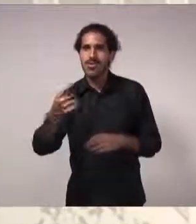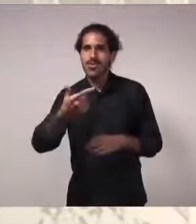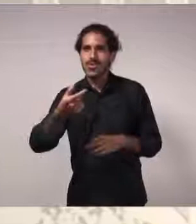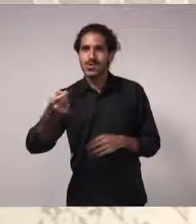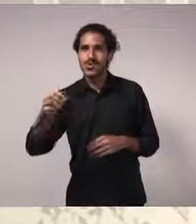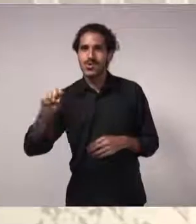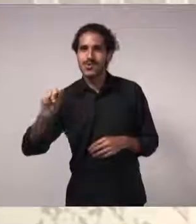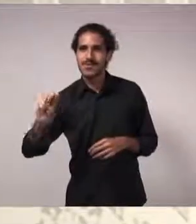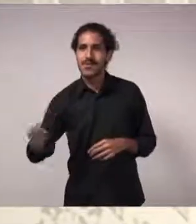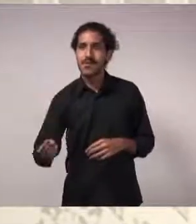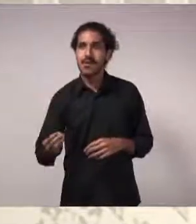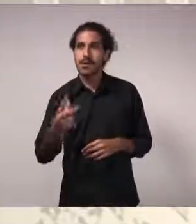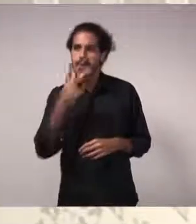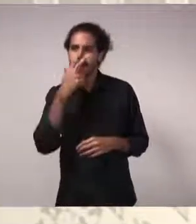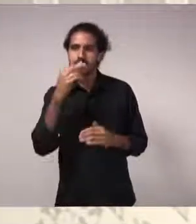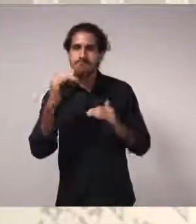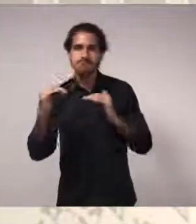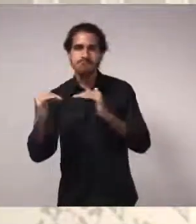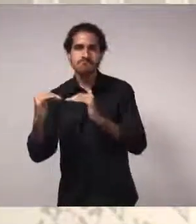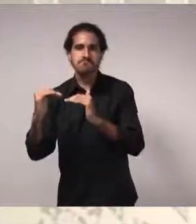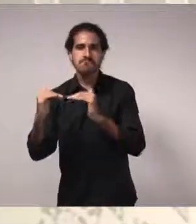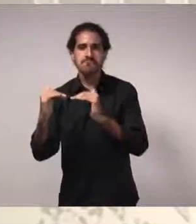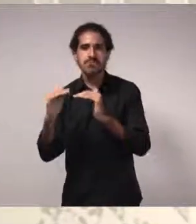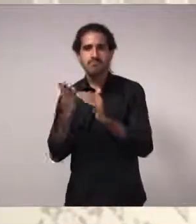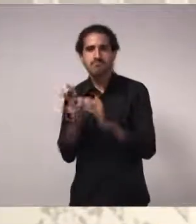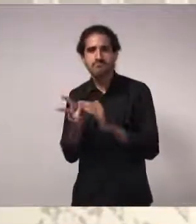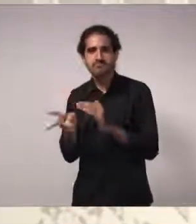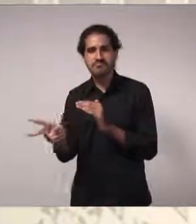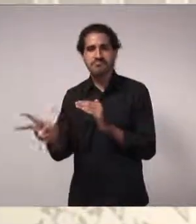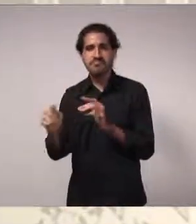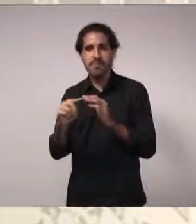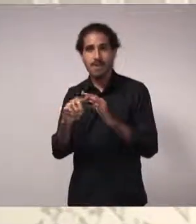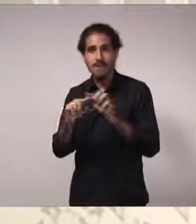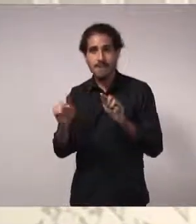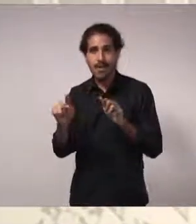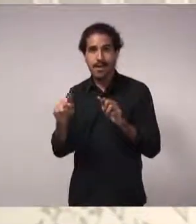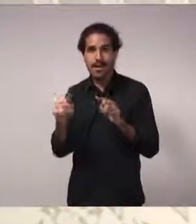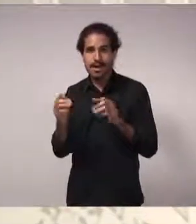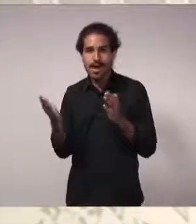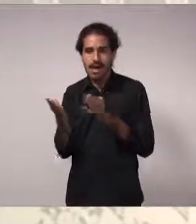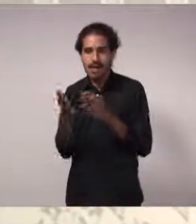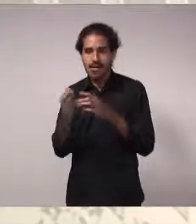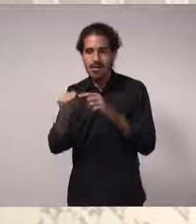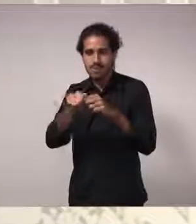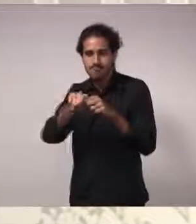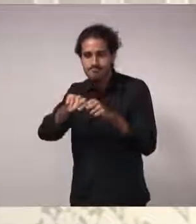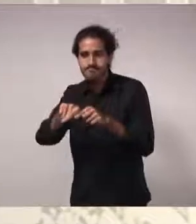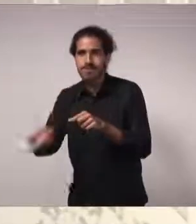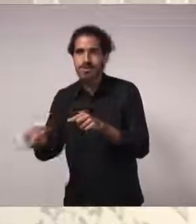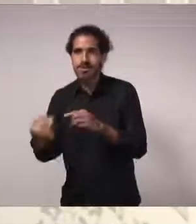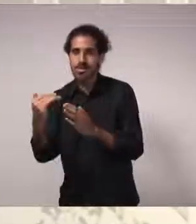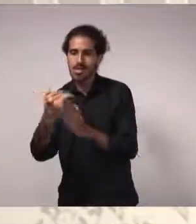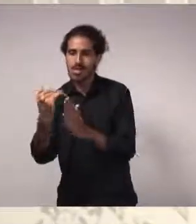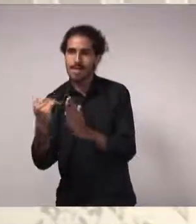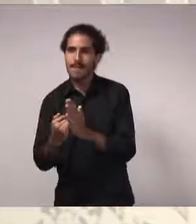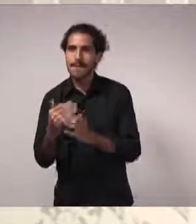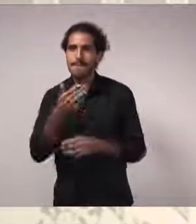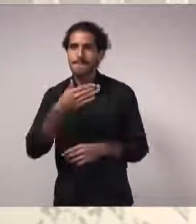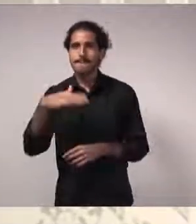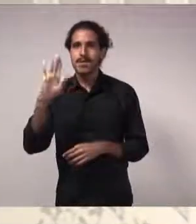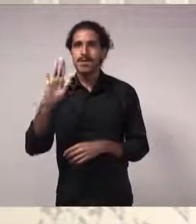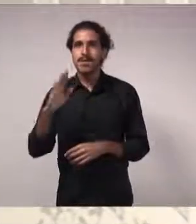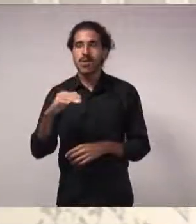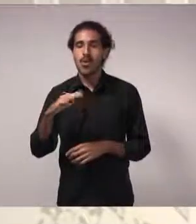era um patamar que não ia ser rompido, mas, recentemente, a gente conseguiu romper esse patamar. O ano passado,